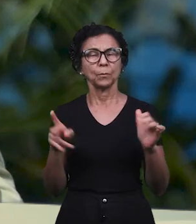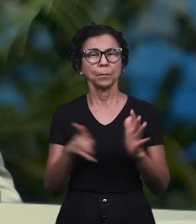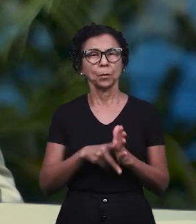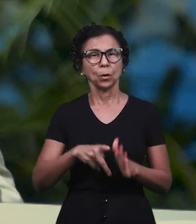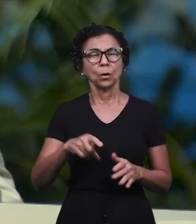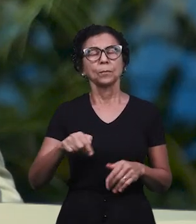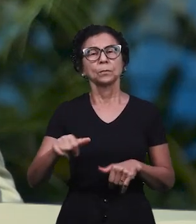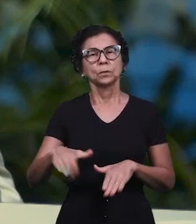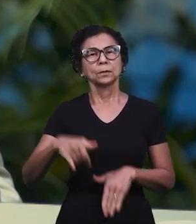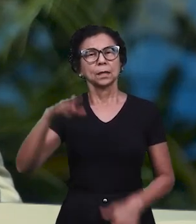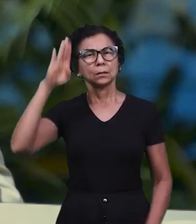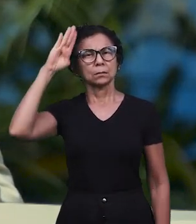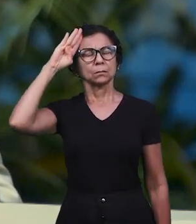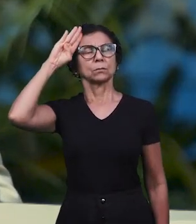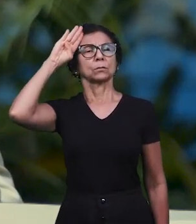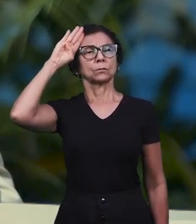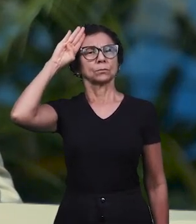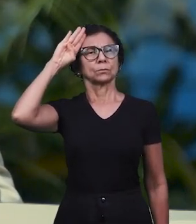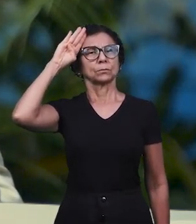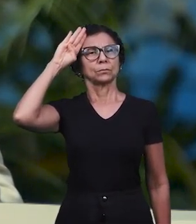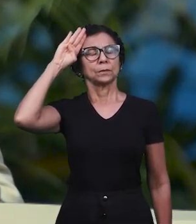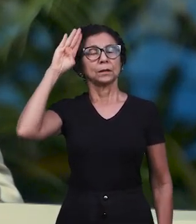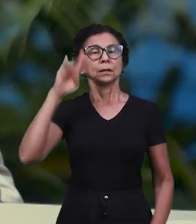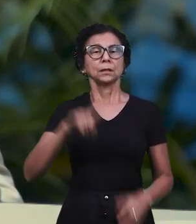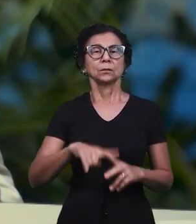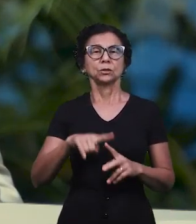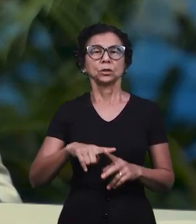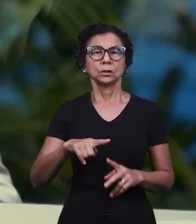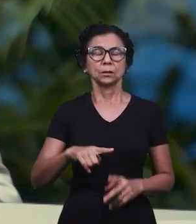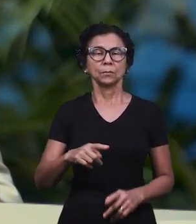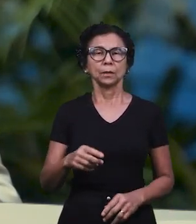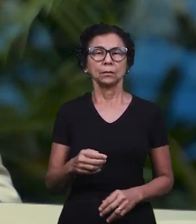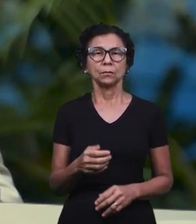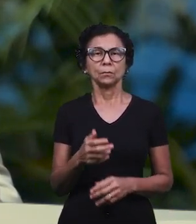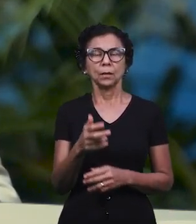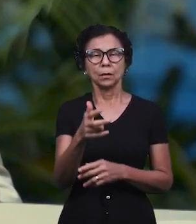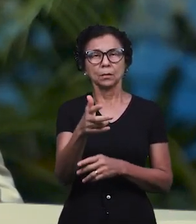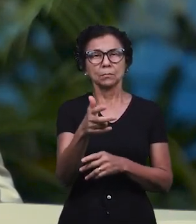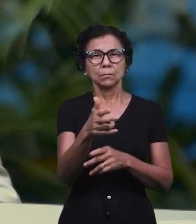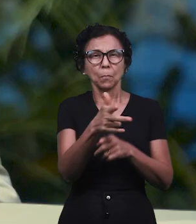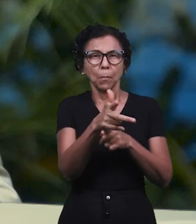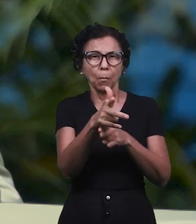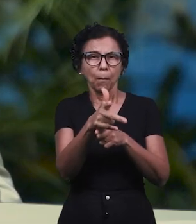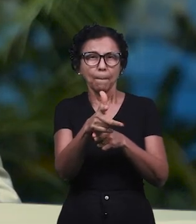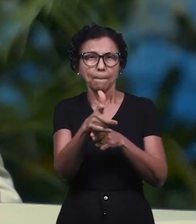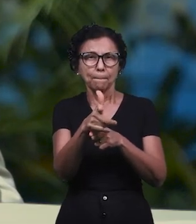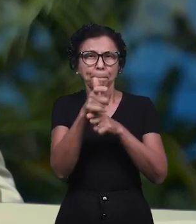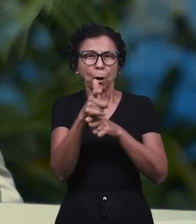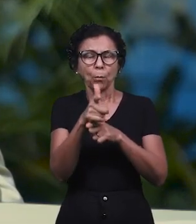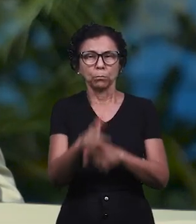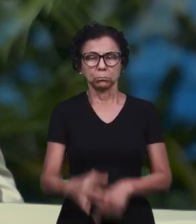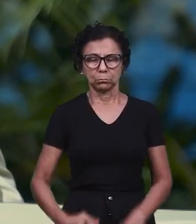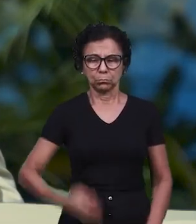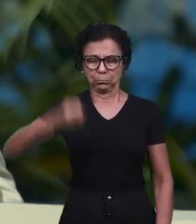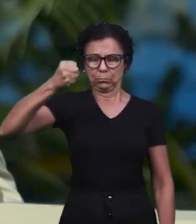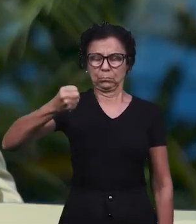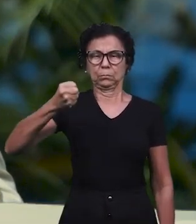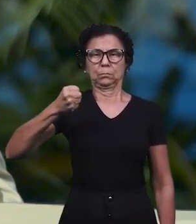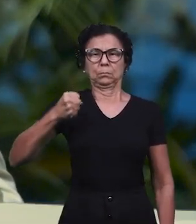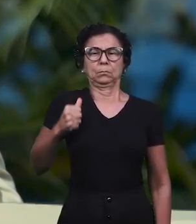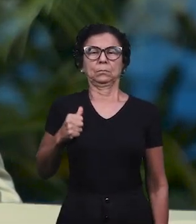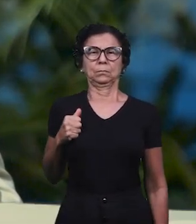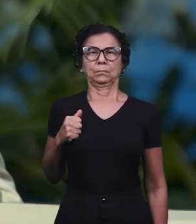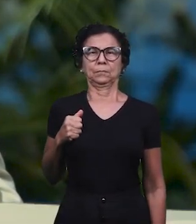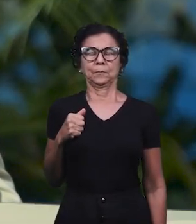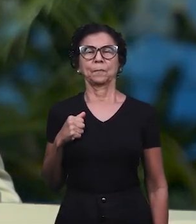mão. Então esse dom ele marcou a minha vida, porque nesse momento eu sabia exatamente o que o Senhor tinha para mim. E naquele momento